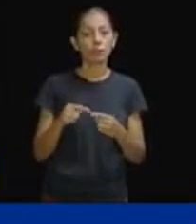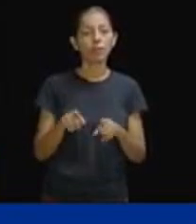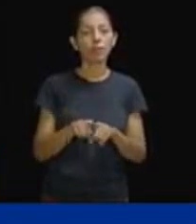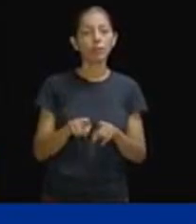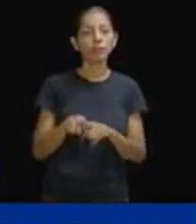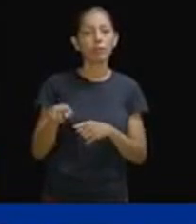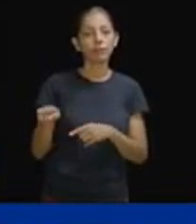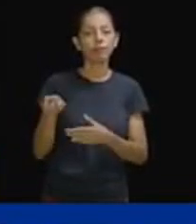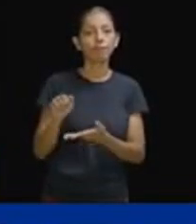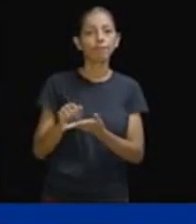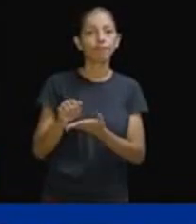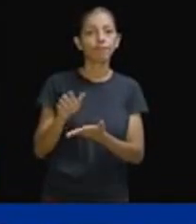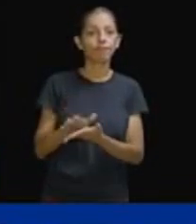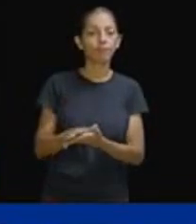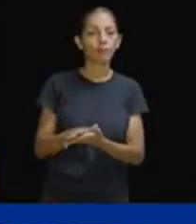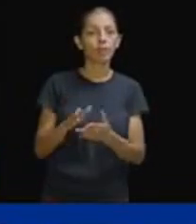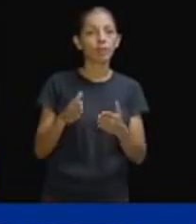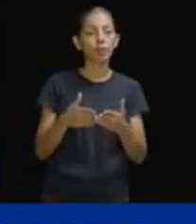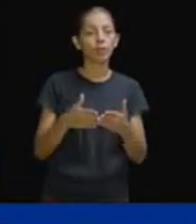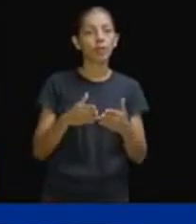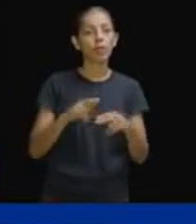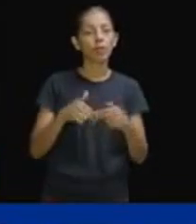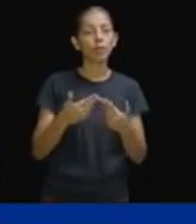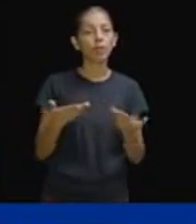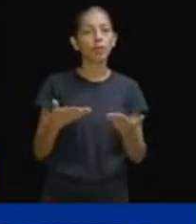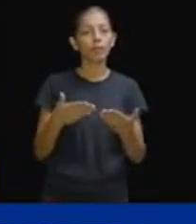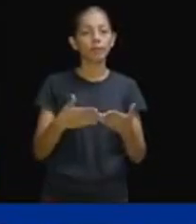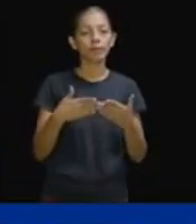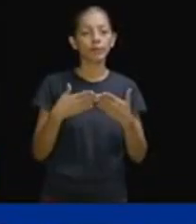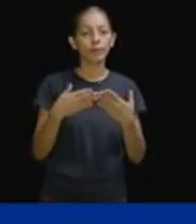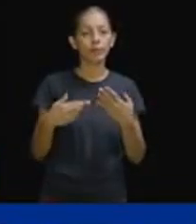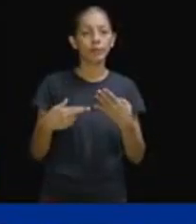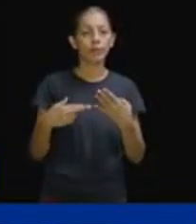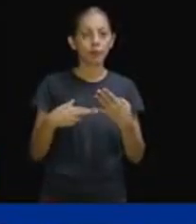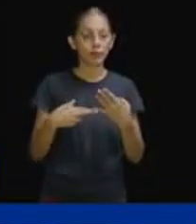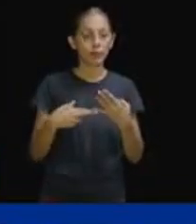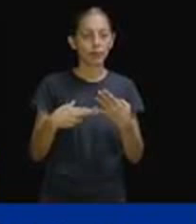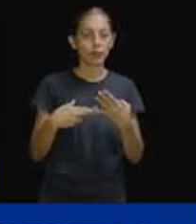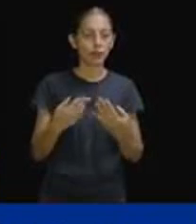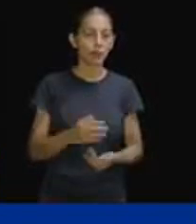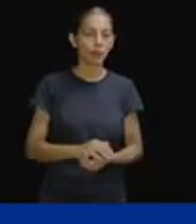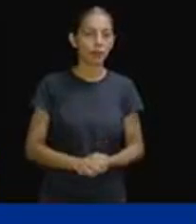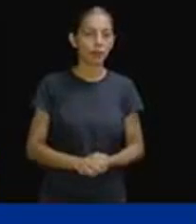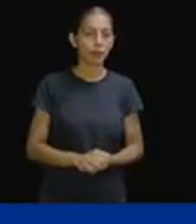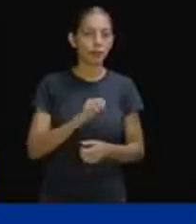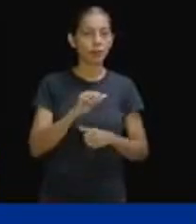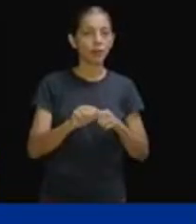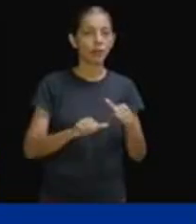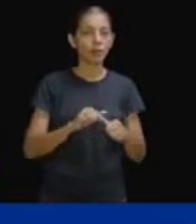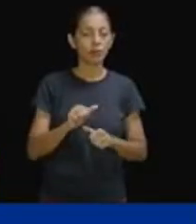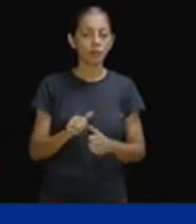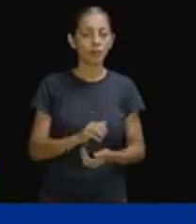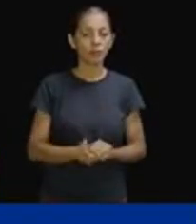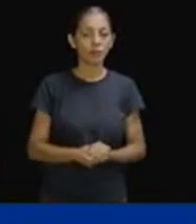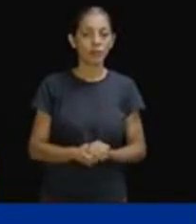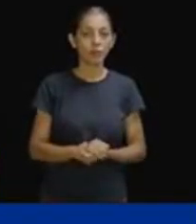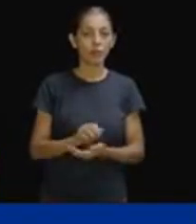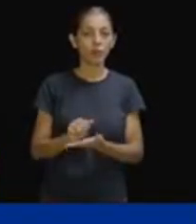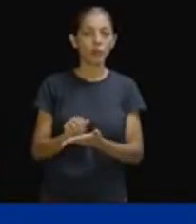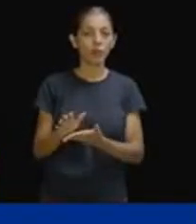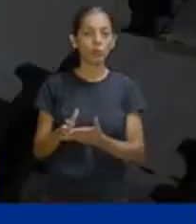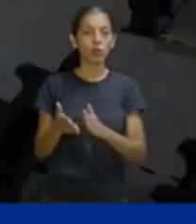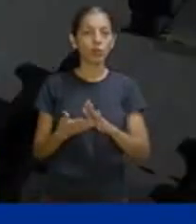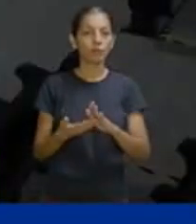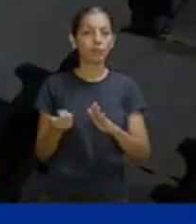eleitoral. Por esse motivo, nós requeremos o provimento do presente recurso e o afastamento da multa aplicada.